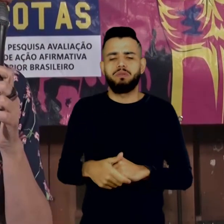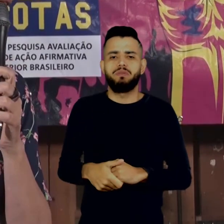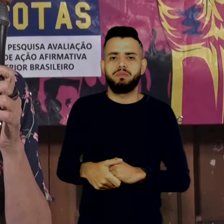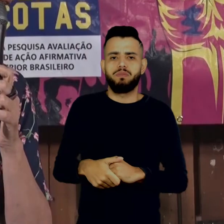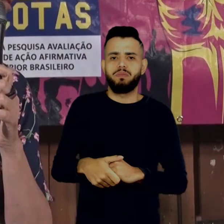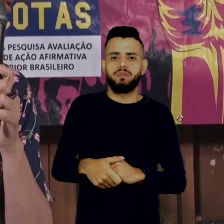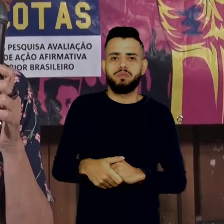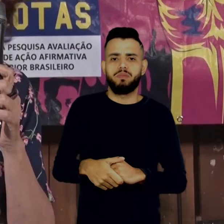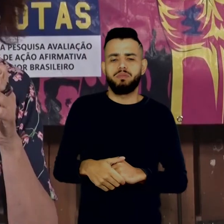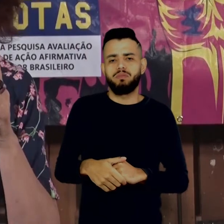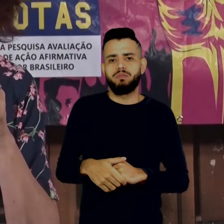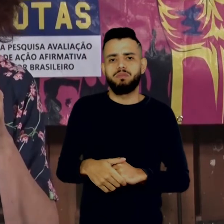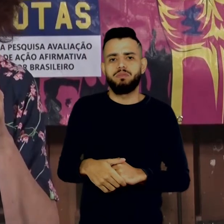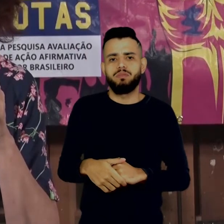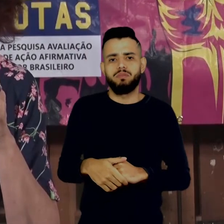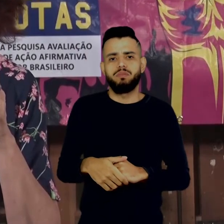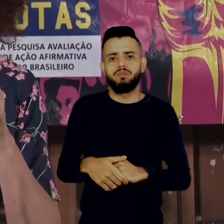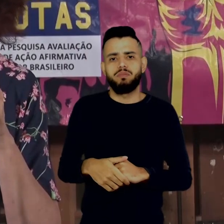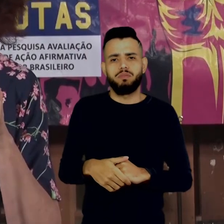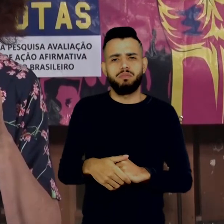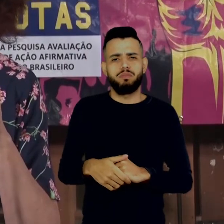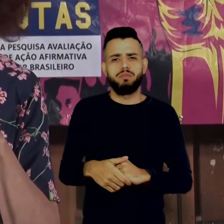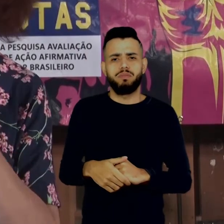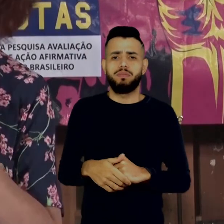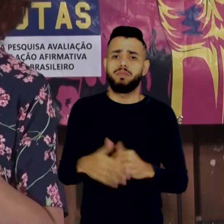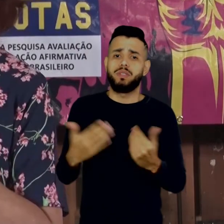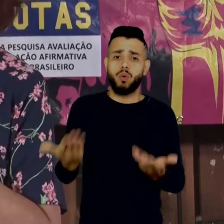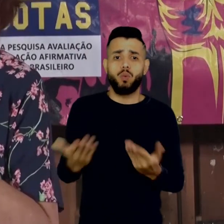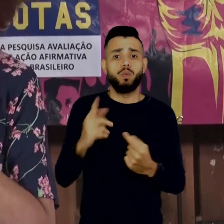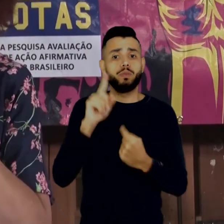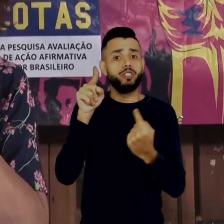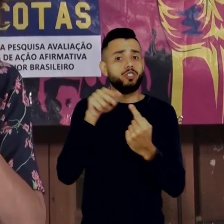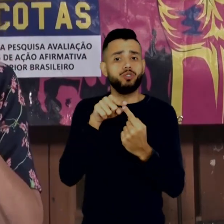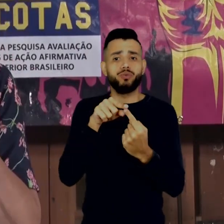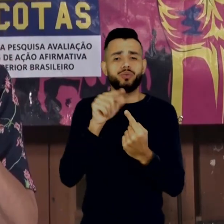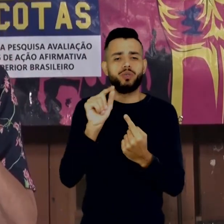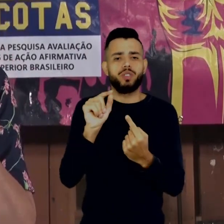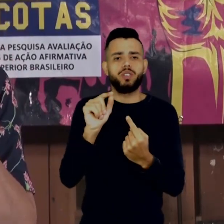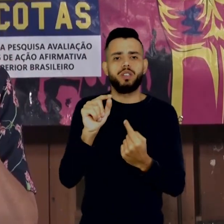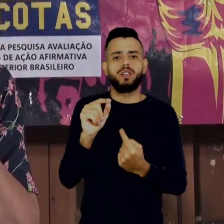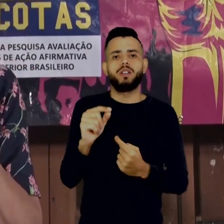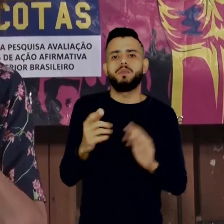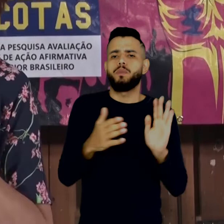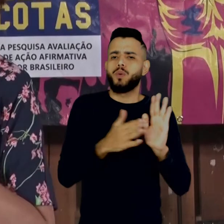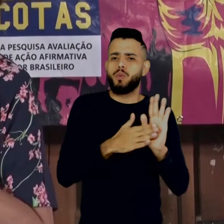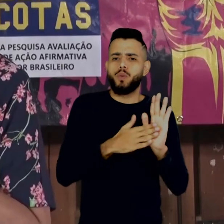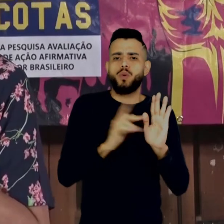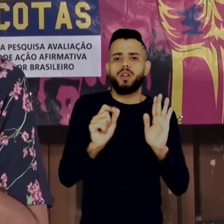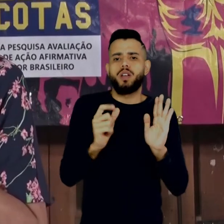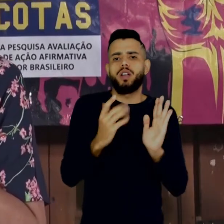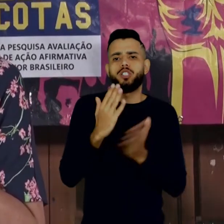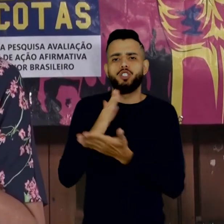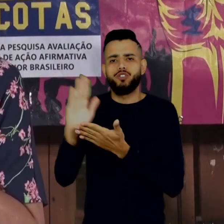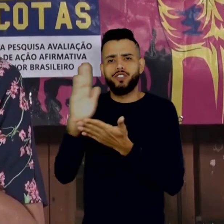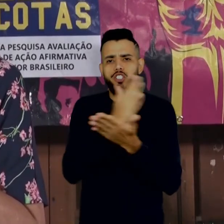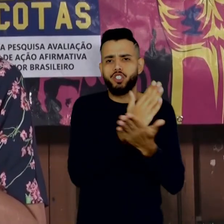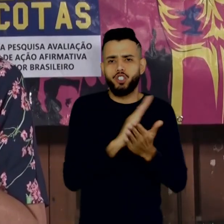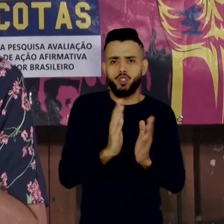Oi? Acho que por aí, né? Então, a ideia, a gente vai propor aqui a divisão,